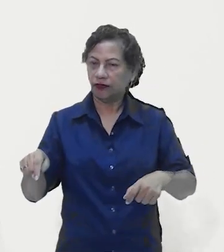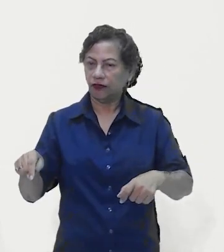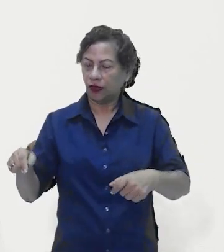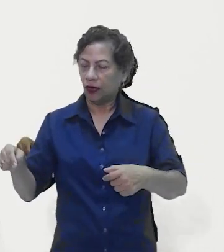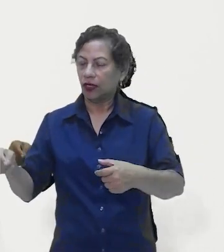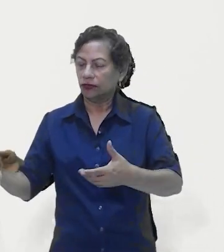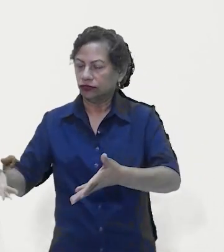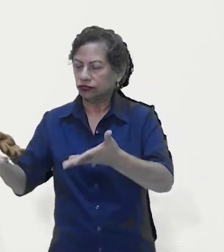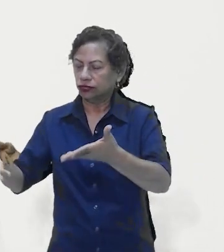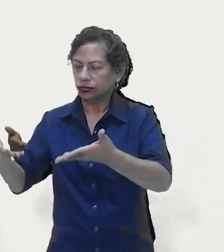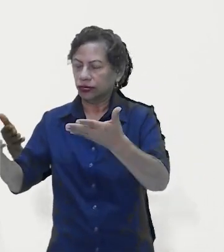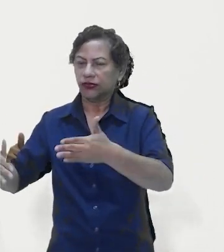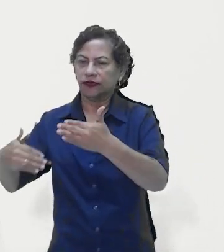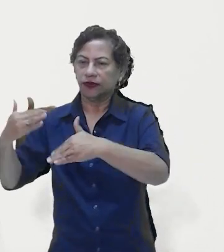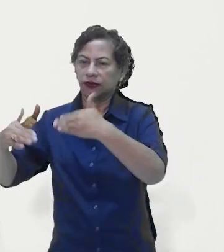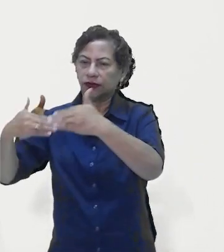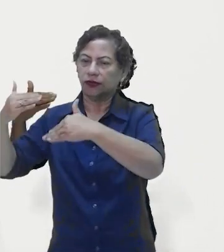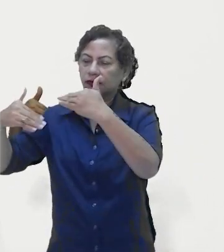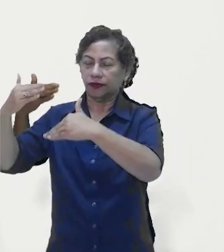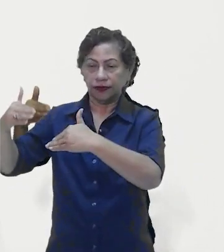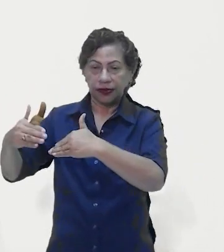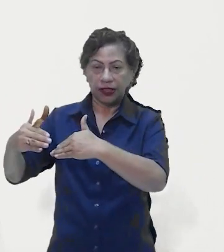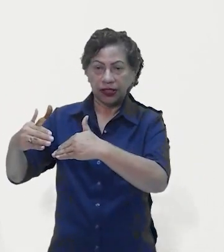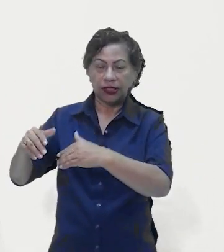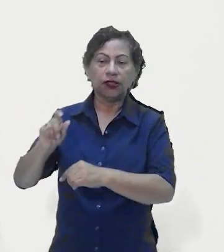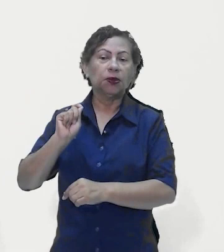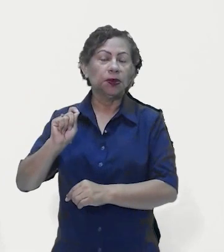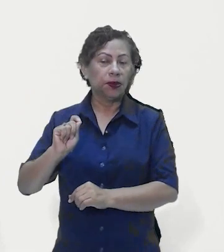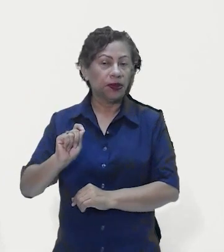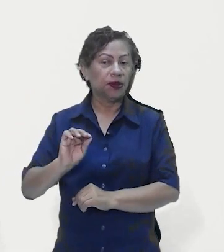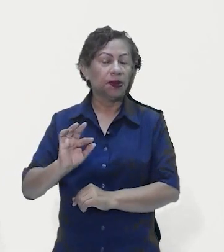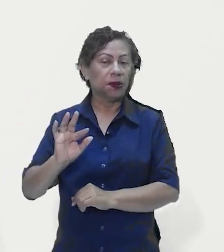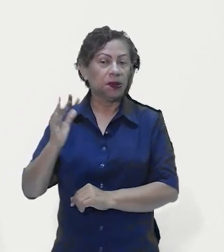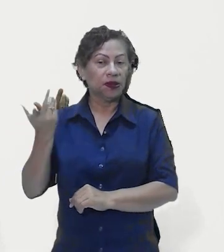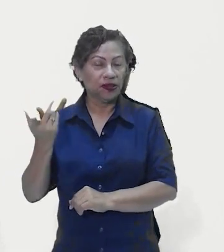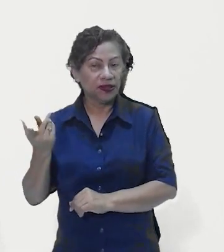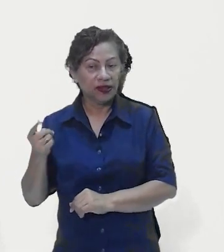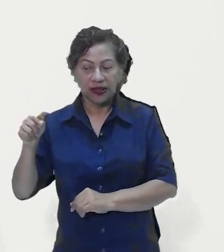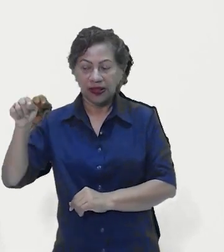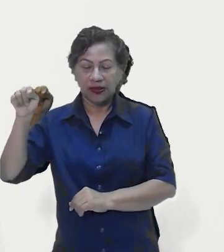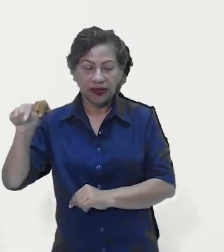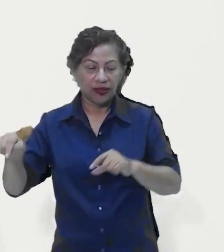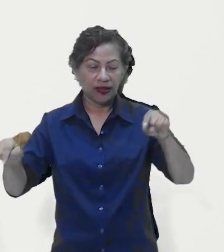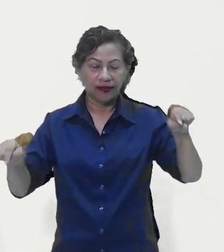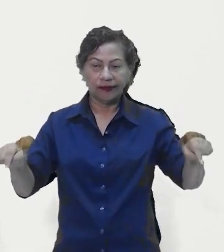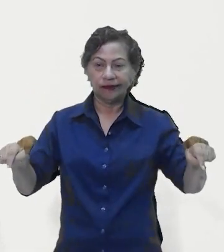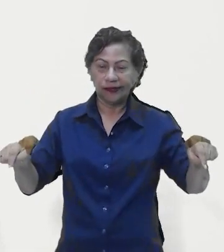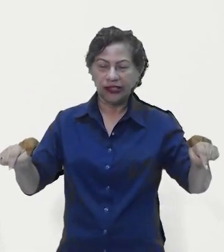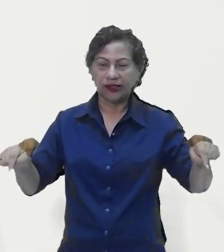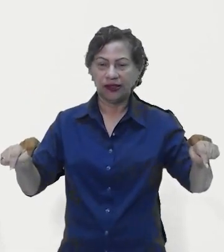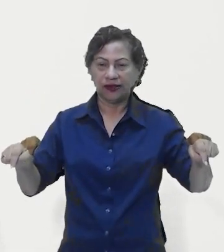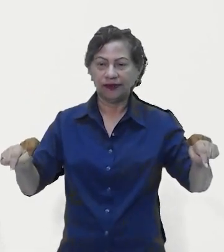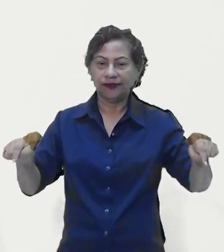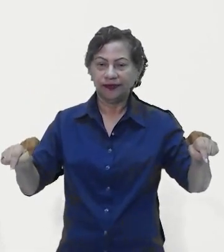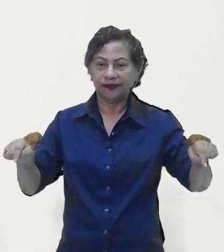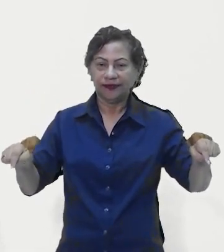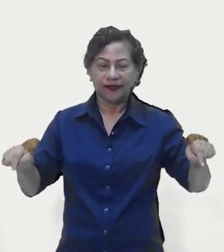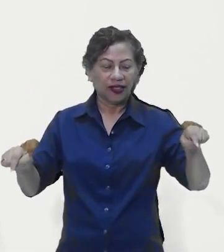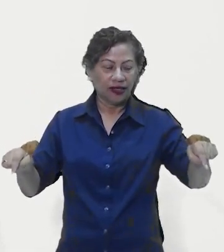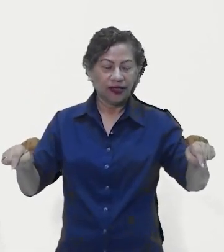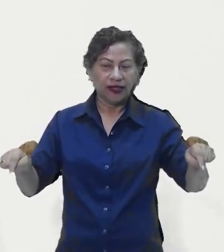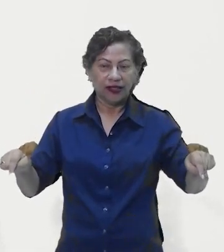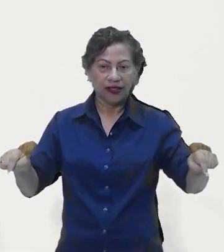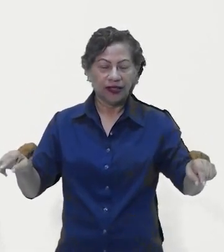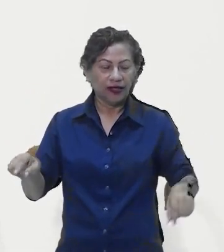anos de 1980, 91 e 2000, a taxa de população urbana, a quantitativo de pessoas que vivem em